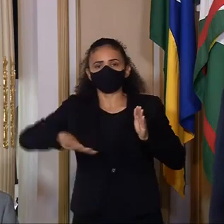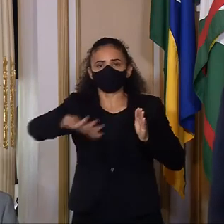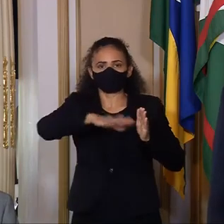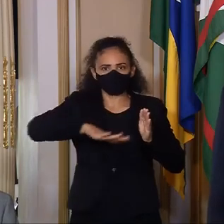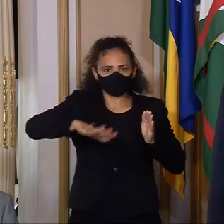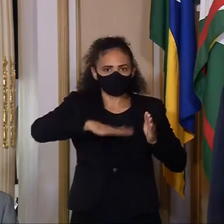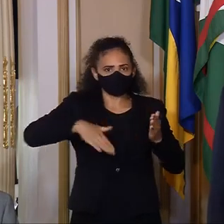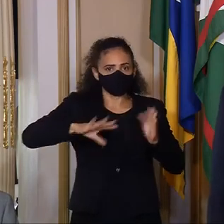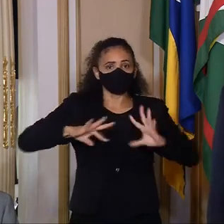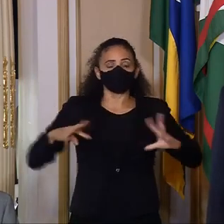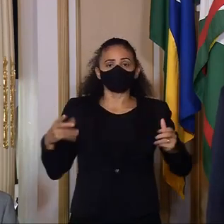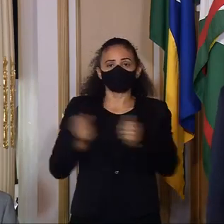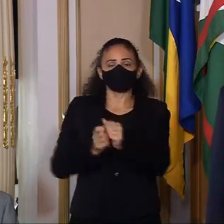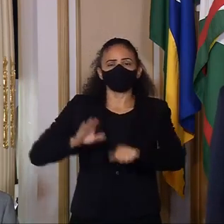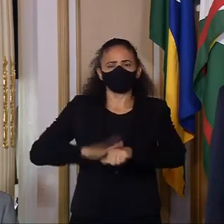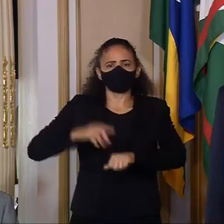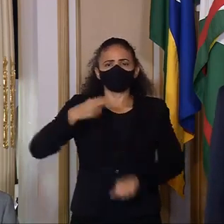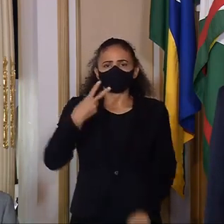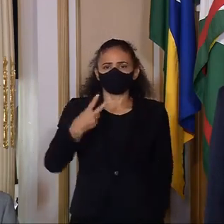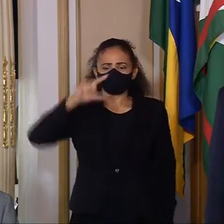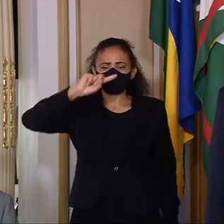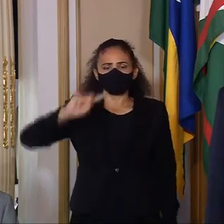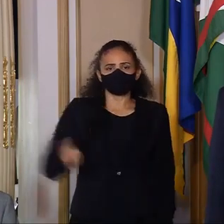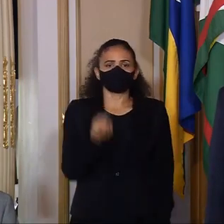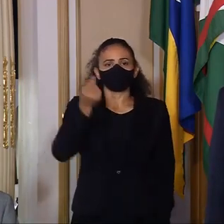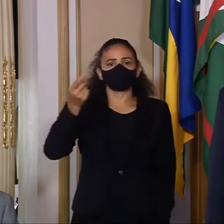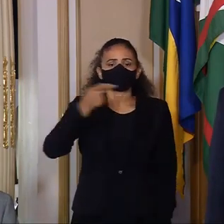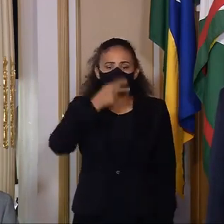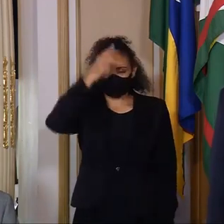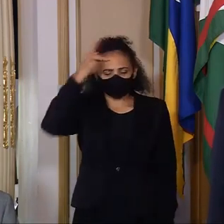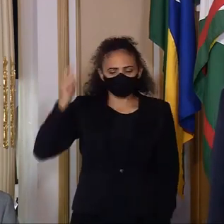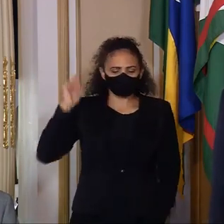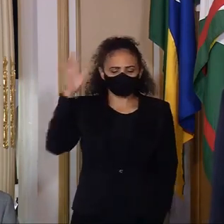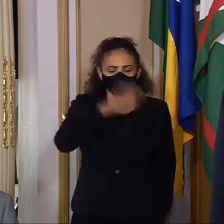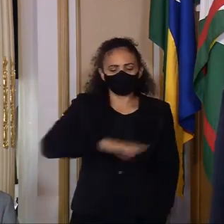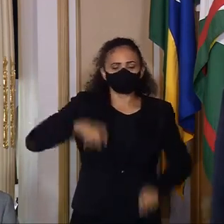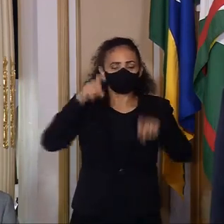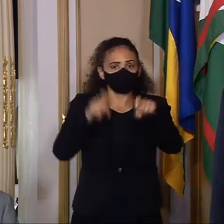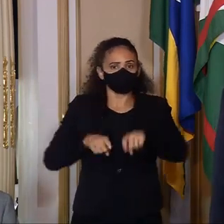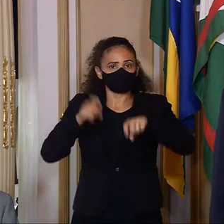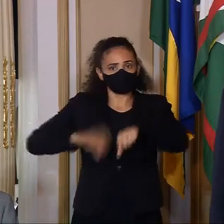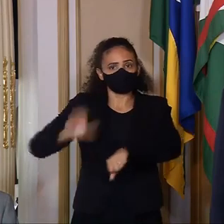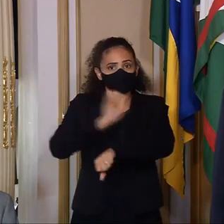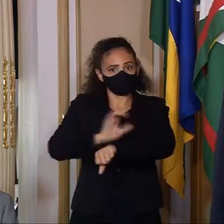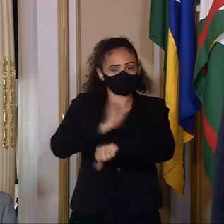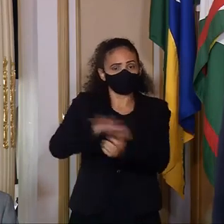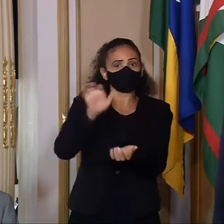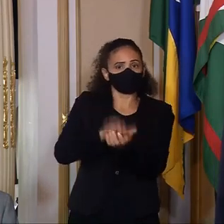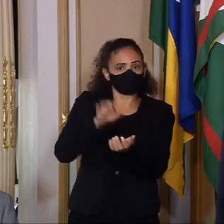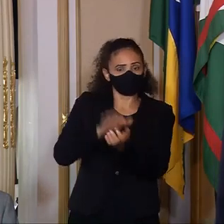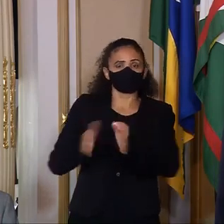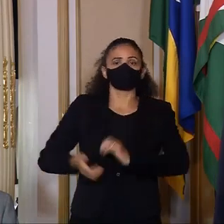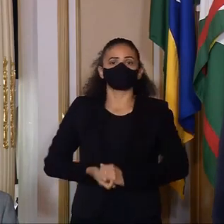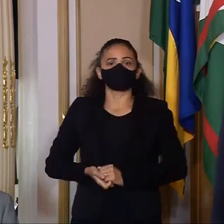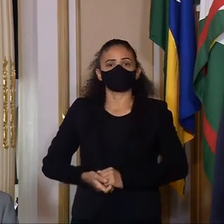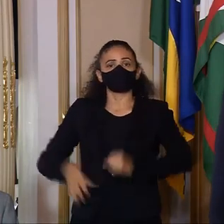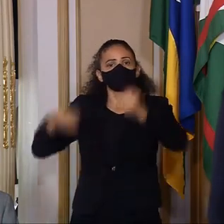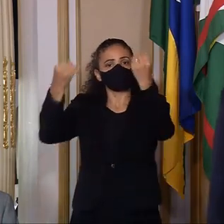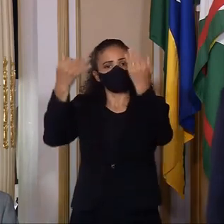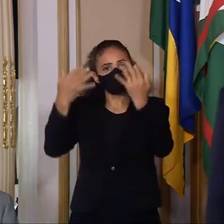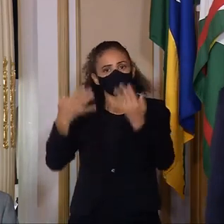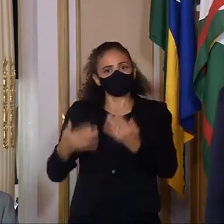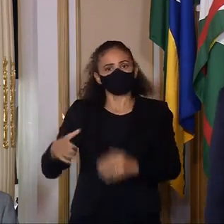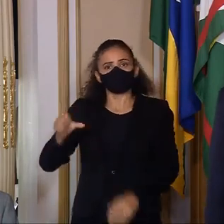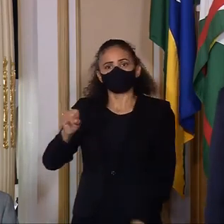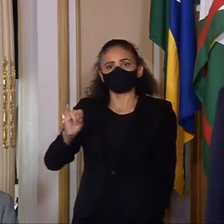serviços para quase 2 milhões de pessoas que vivem na zona rural do estado para detalhar um pouco mais sobre o